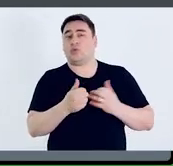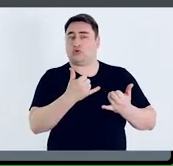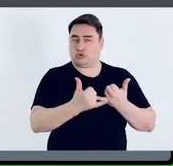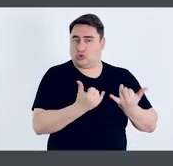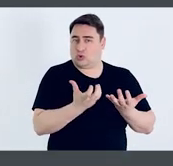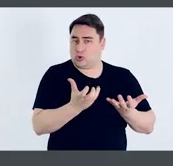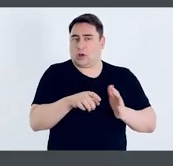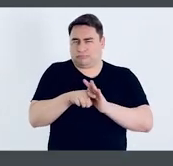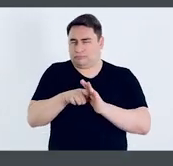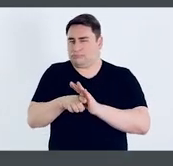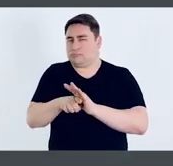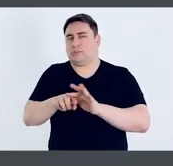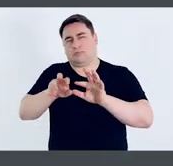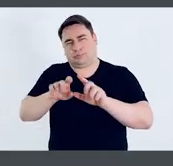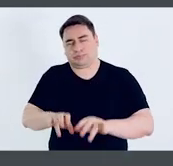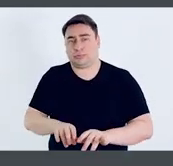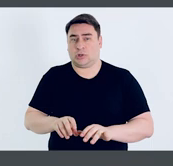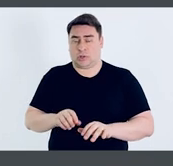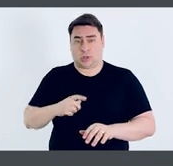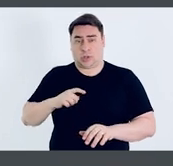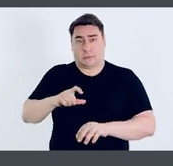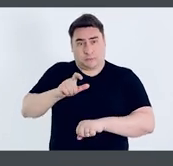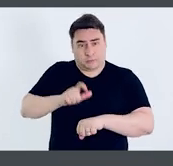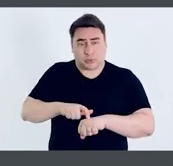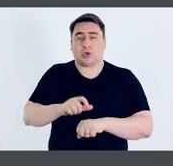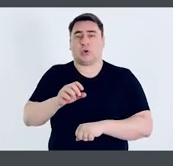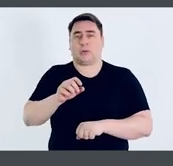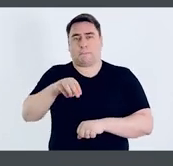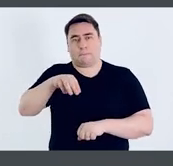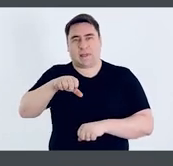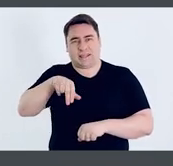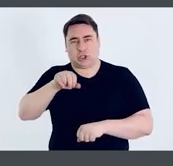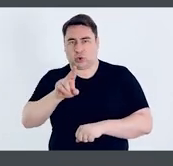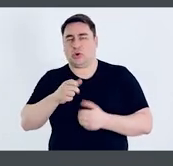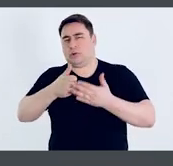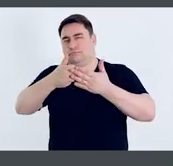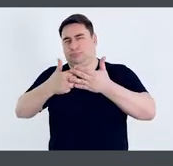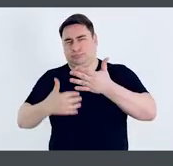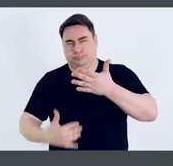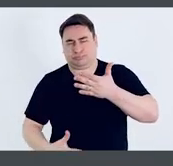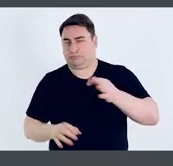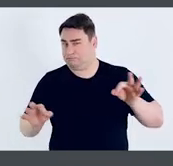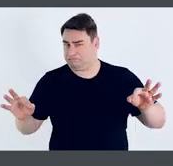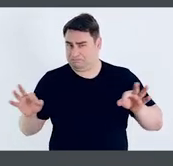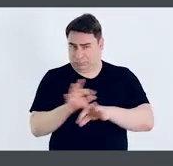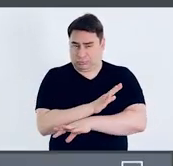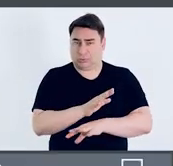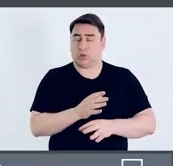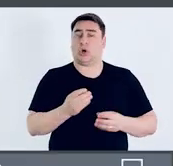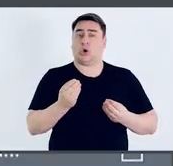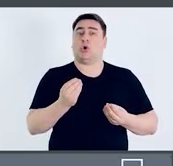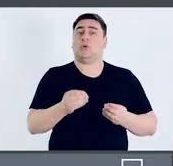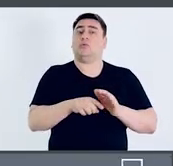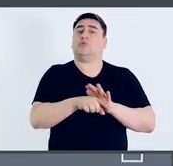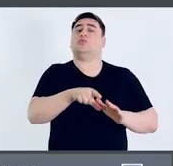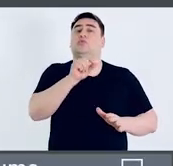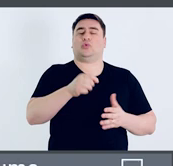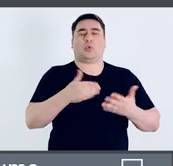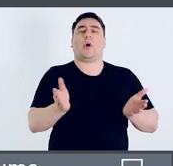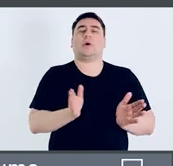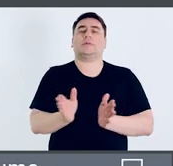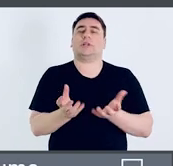pesquisa. Depois de digitar sua busca, pressione o botão Menu para ver uma lista completa de resultados. Para filtrar por recursos de